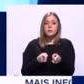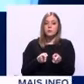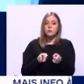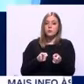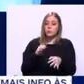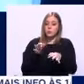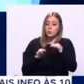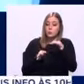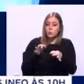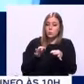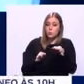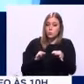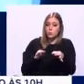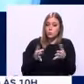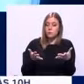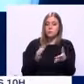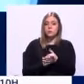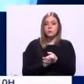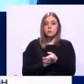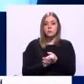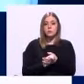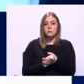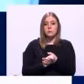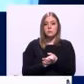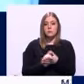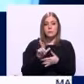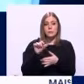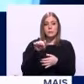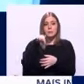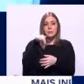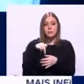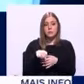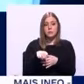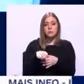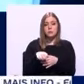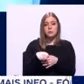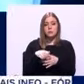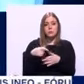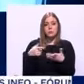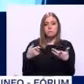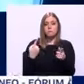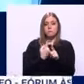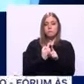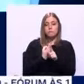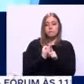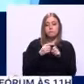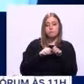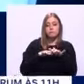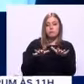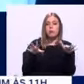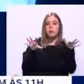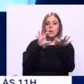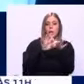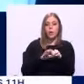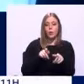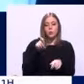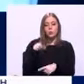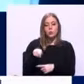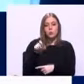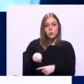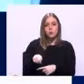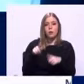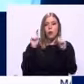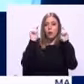justiça e são estas polémicas recentes envolvendo um juiz que nas suas redes sociais